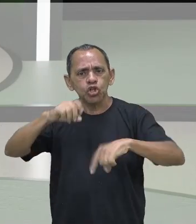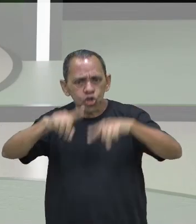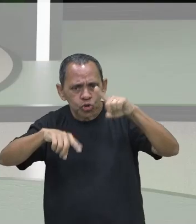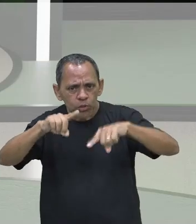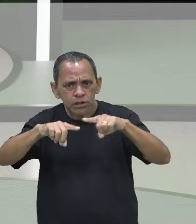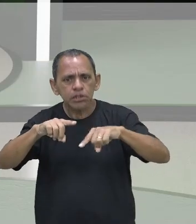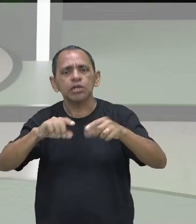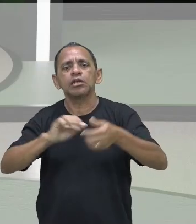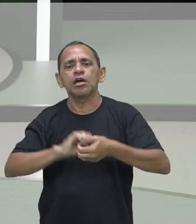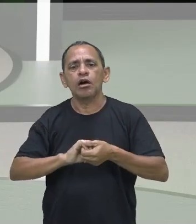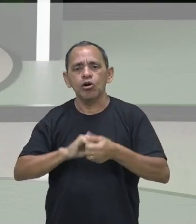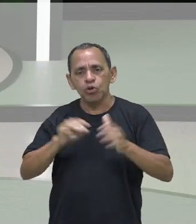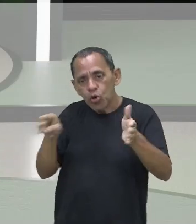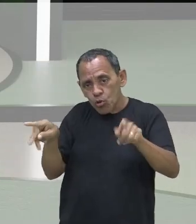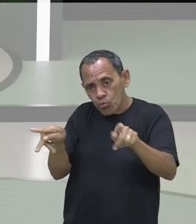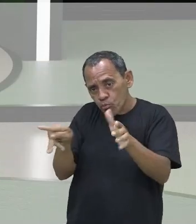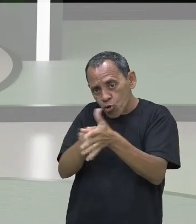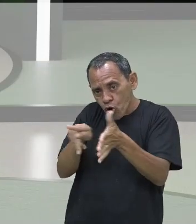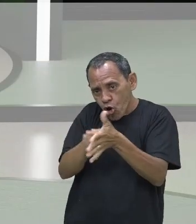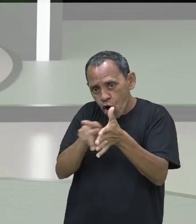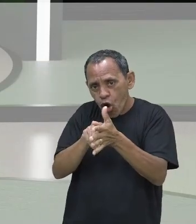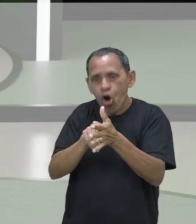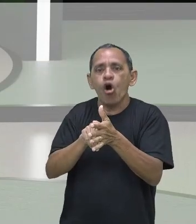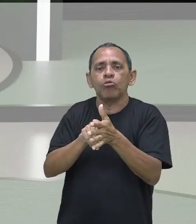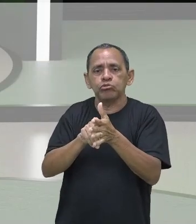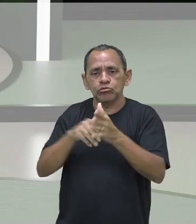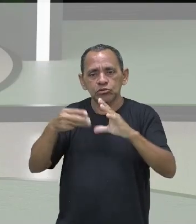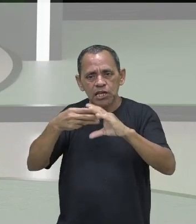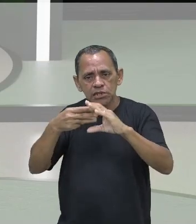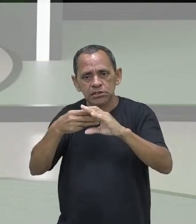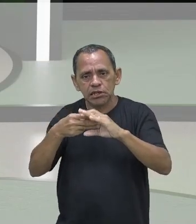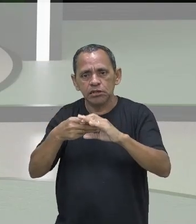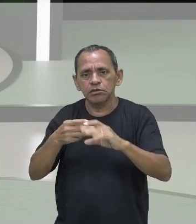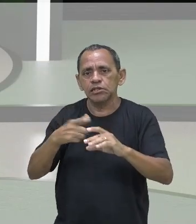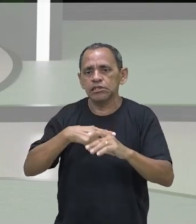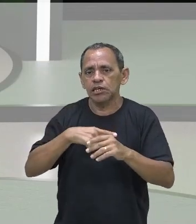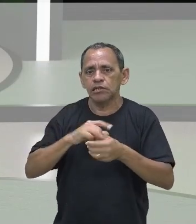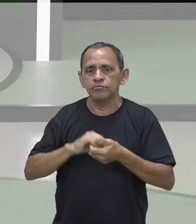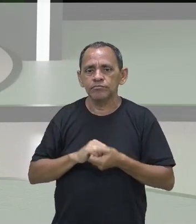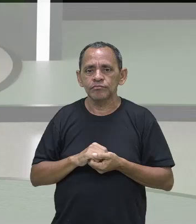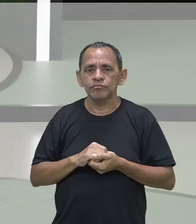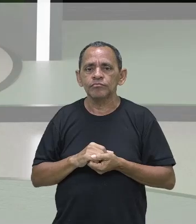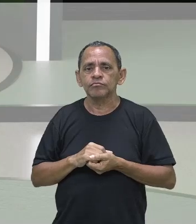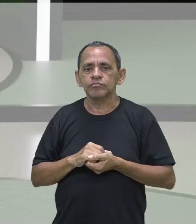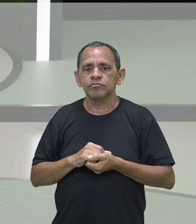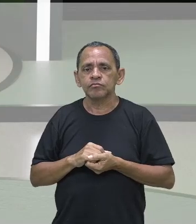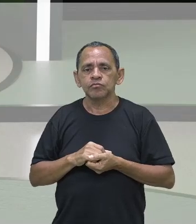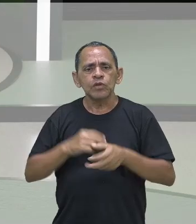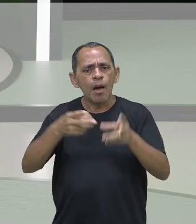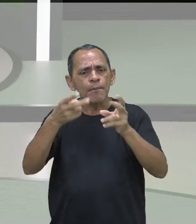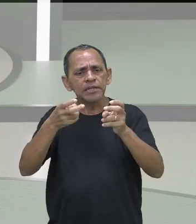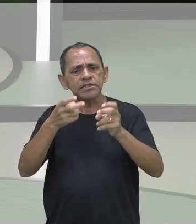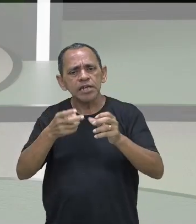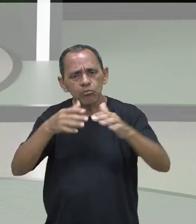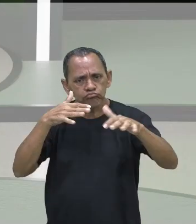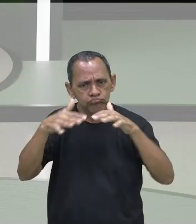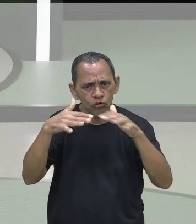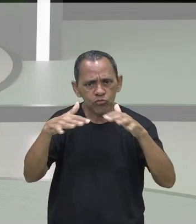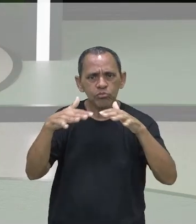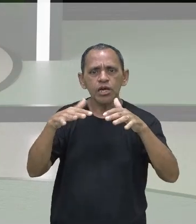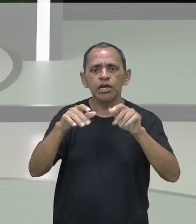vendo aí, olha, esse movimento, ó, eu vou ampliar aqui para vocês, tá? Da